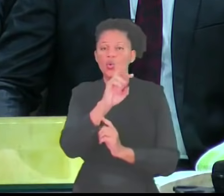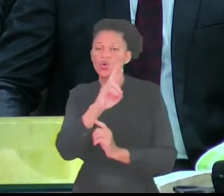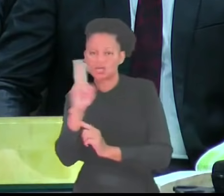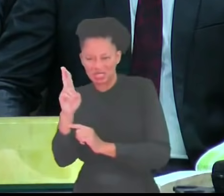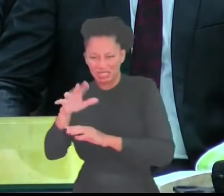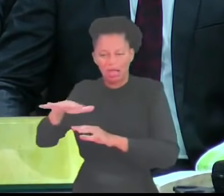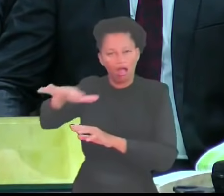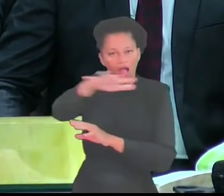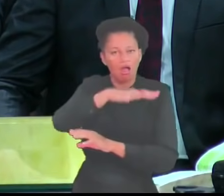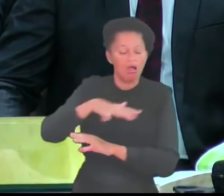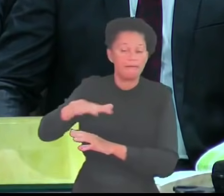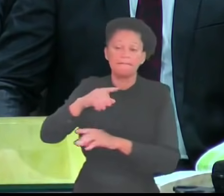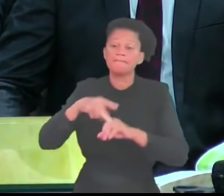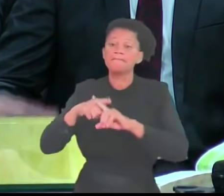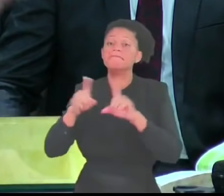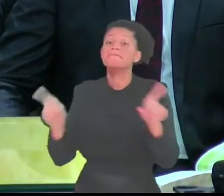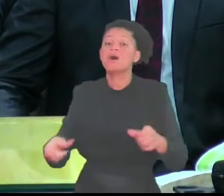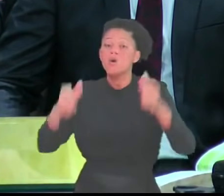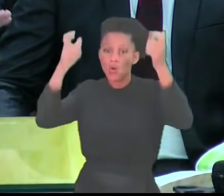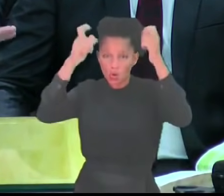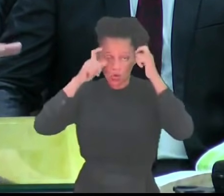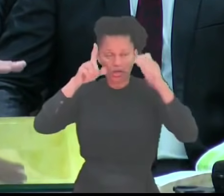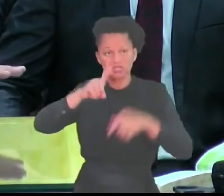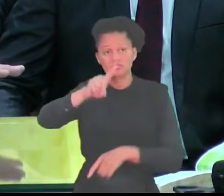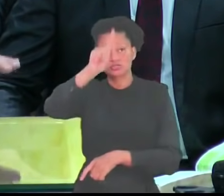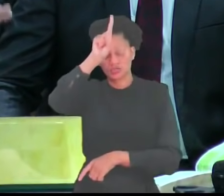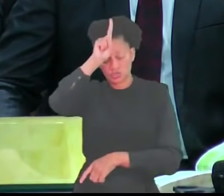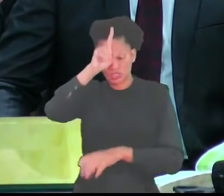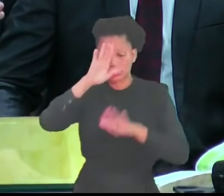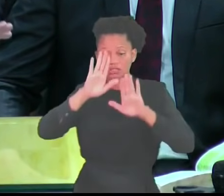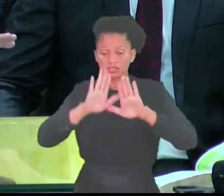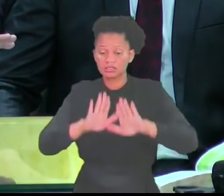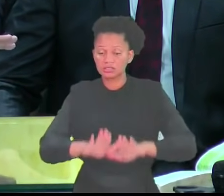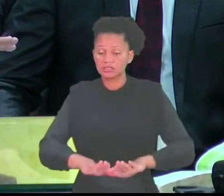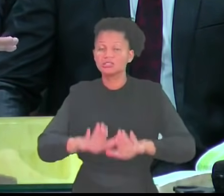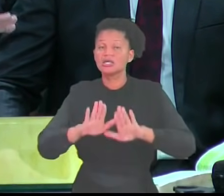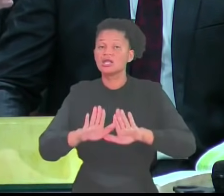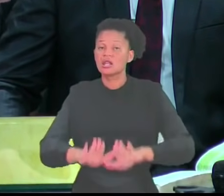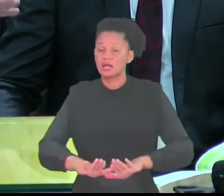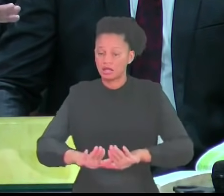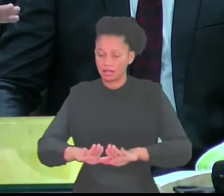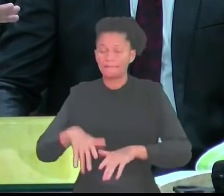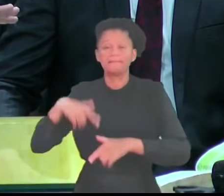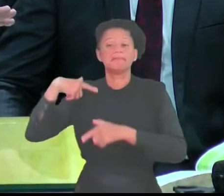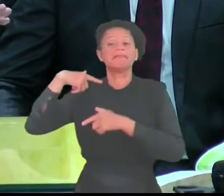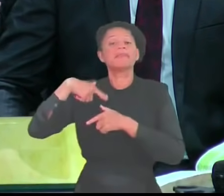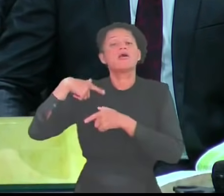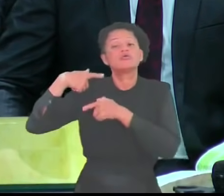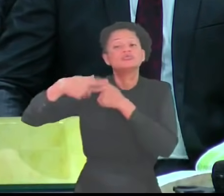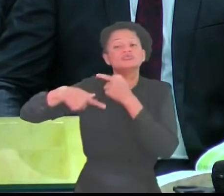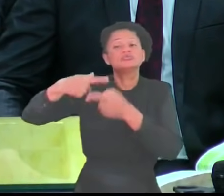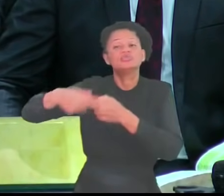300 anos. Mas o rei da Jordânia disse: deixa ele lá para as gerações futuras.